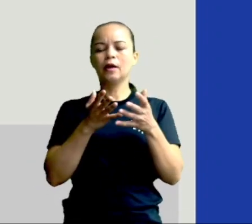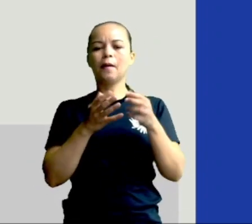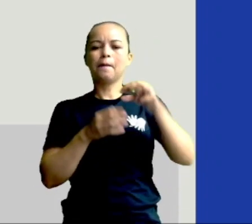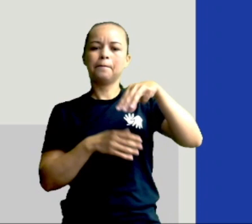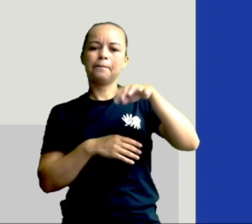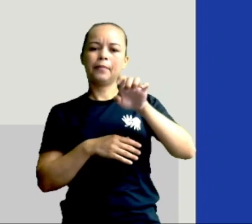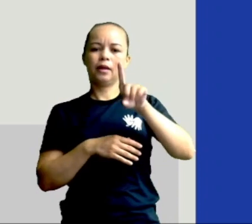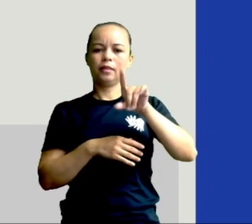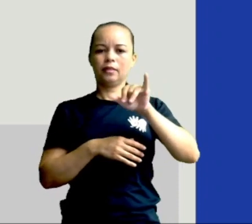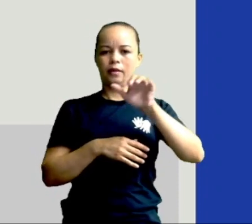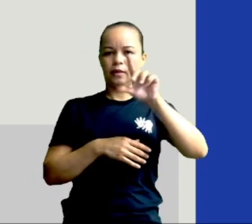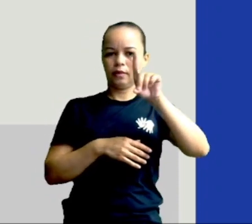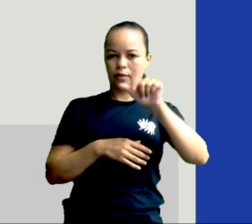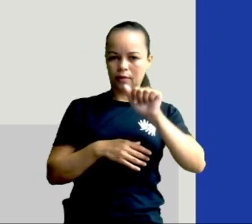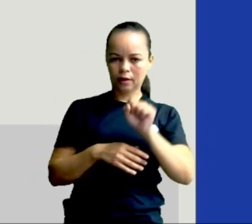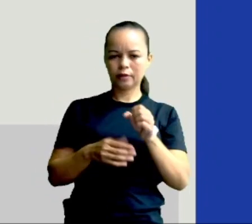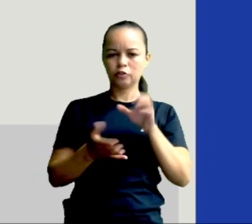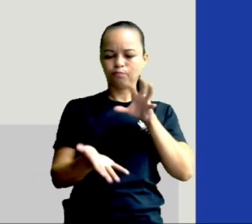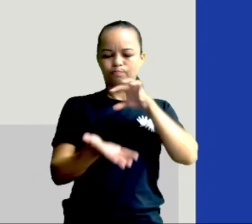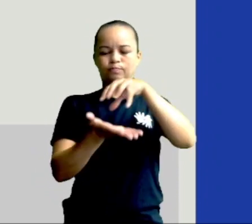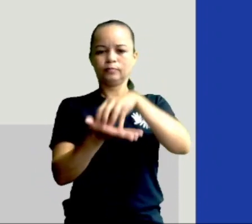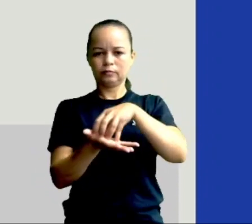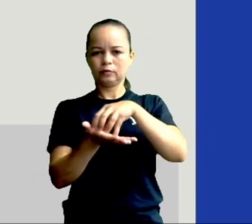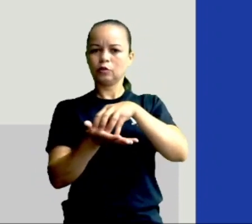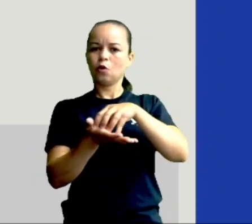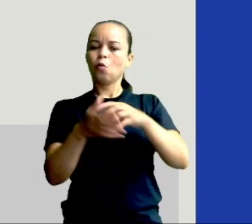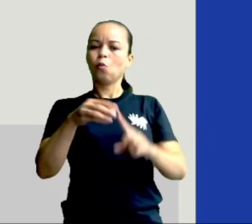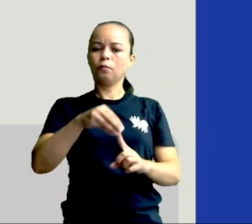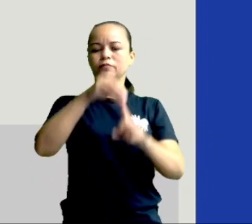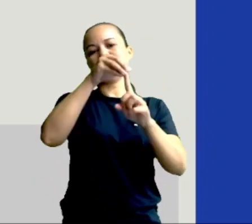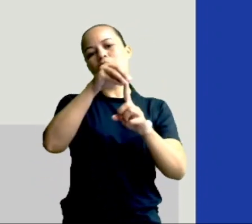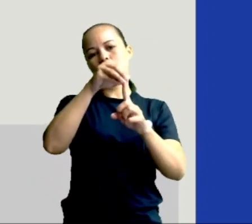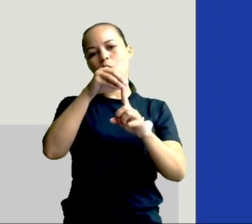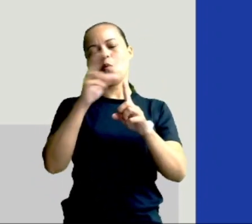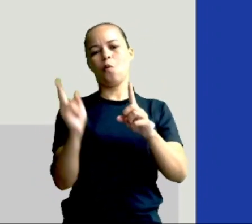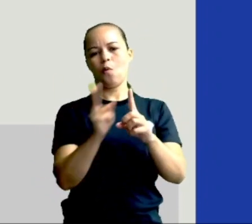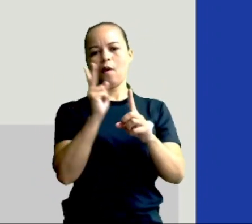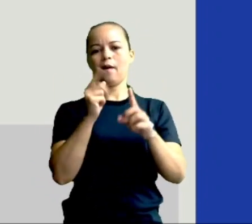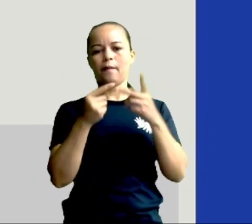utilizar para que a gente possa encontrar um único valor representando essa